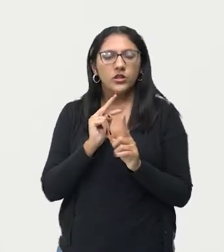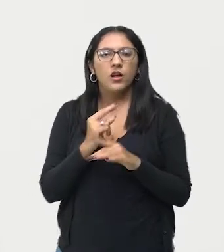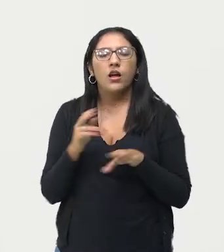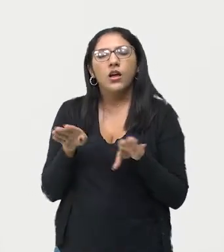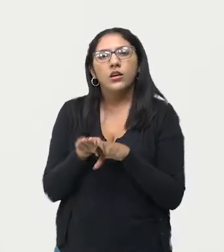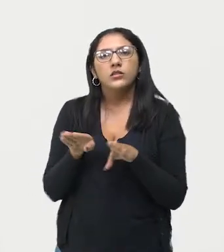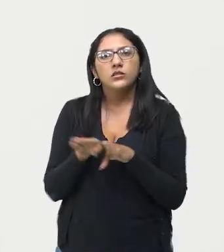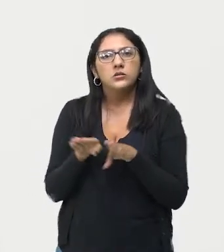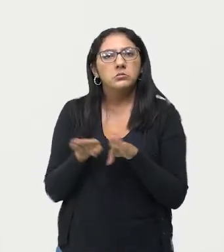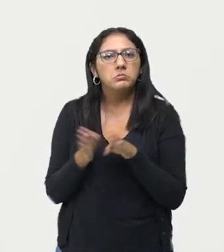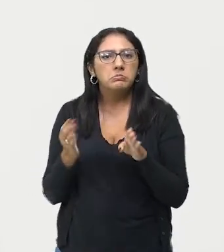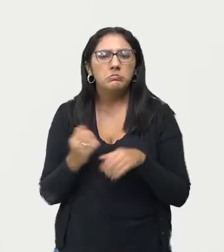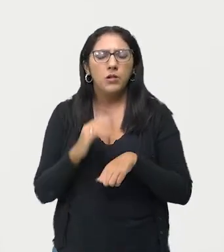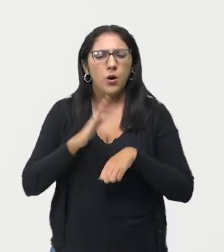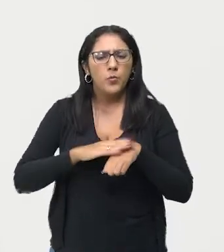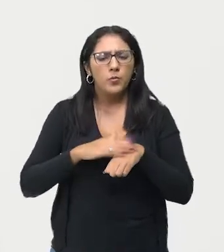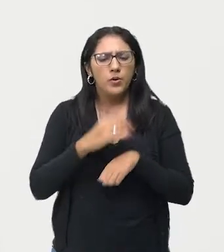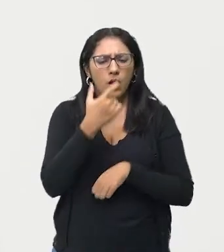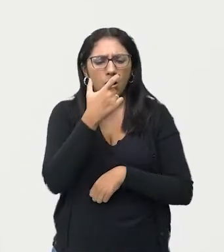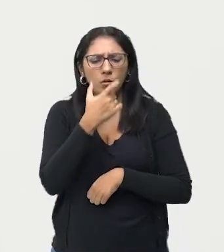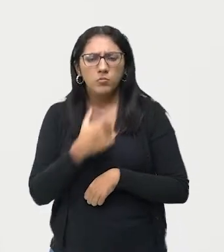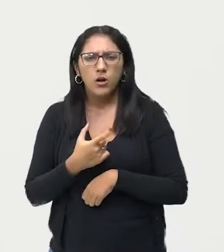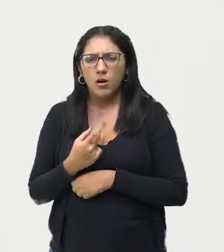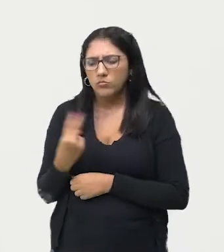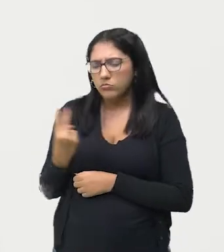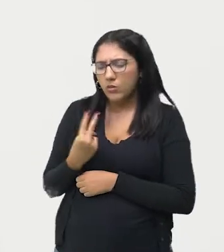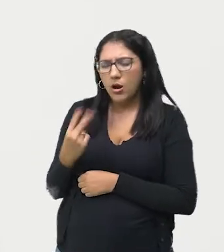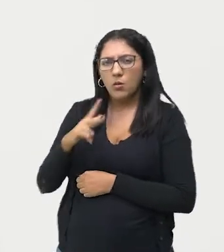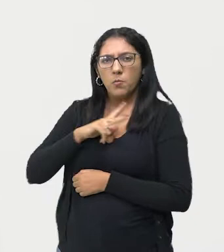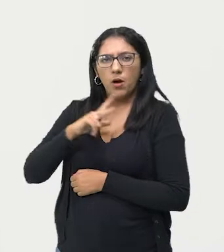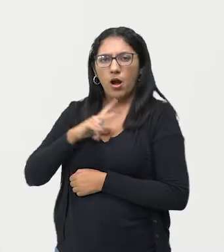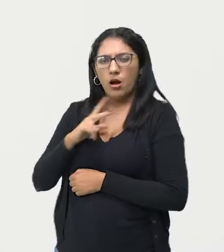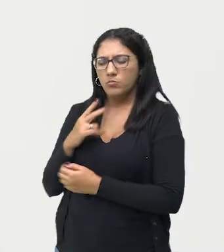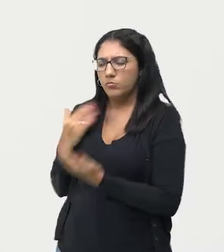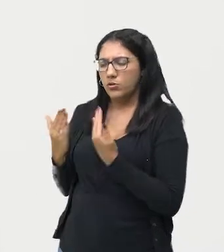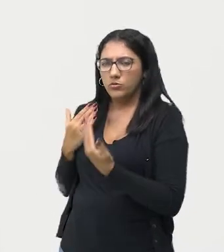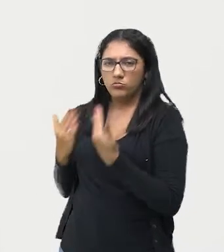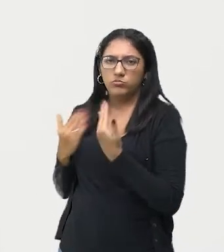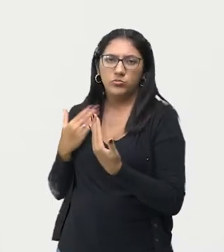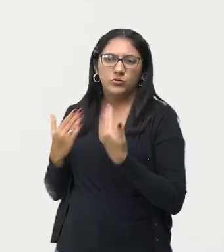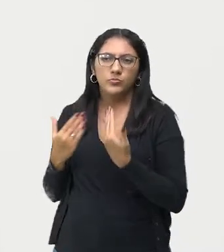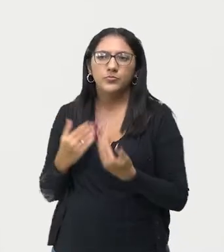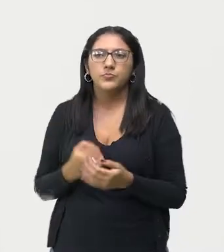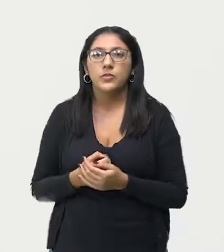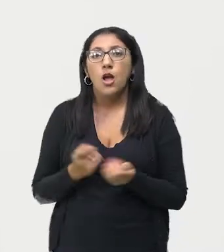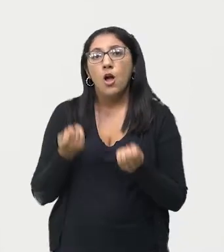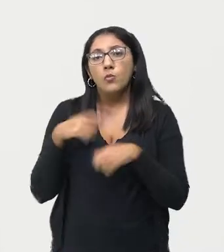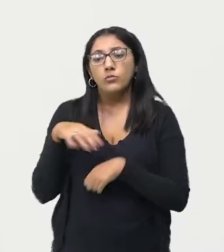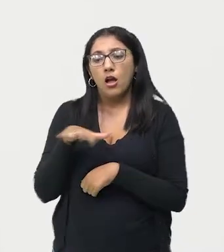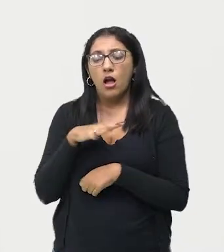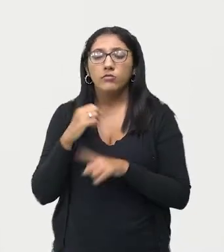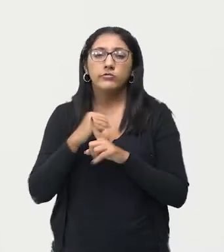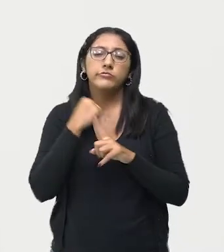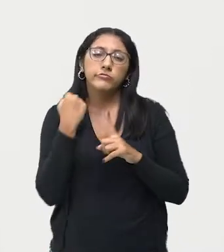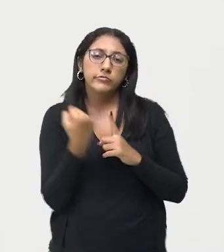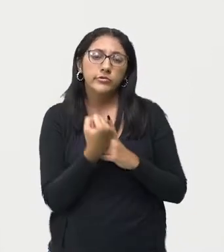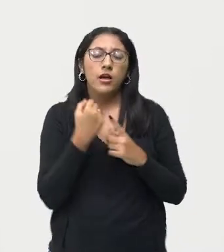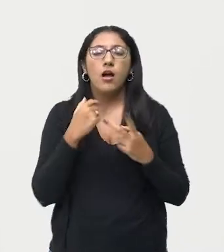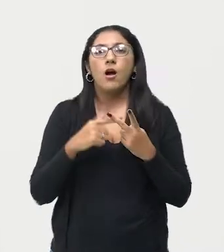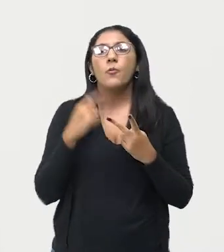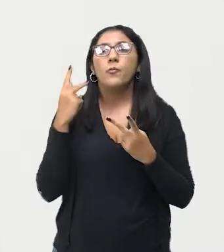tomada sobre assunto em particular. Esse assunto pode ser social,